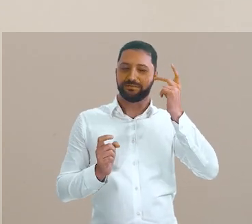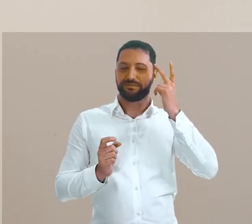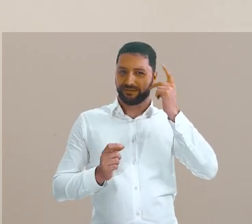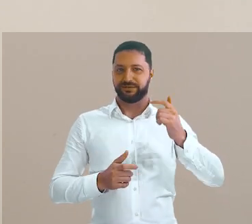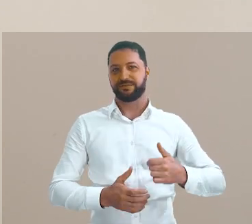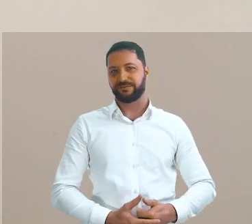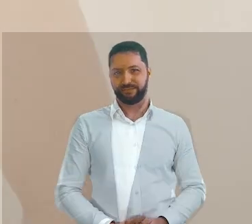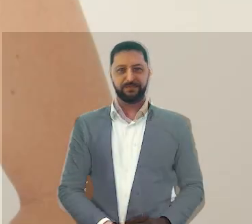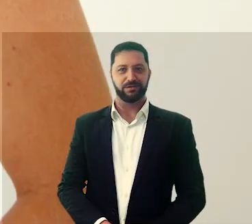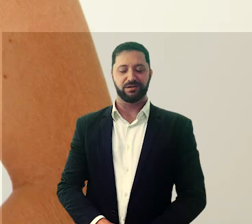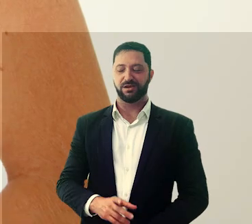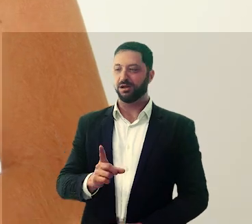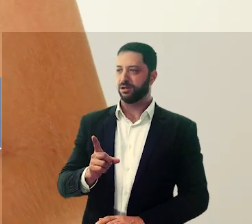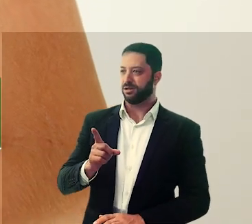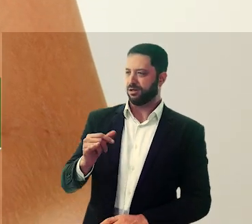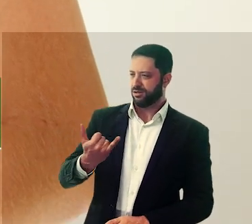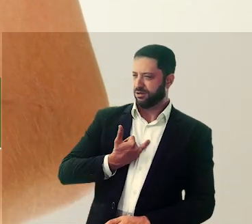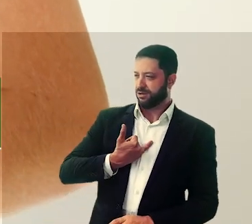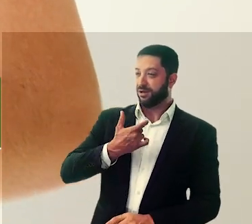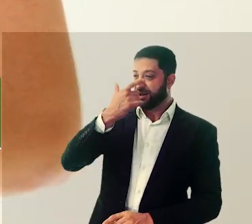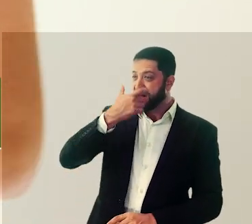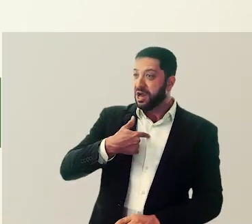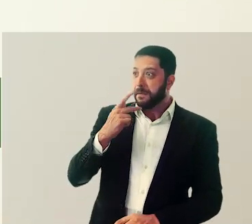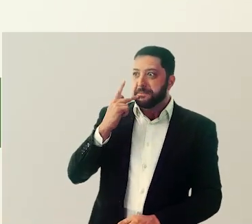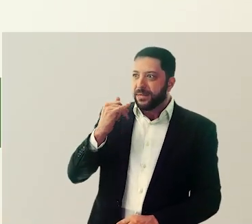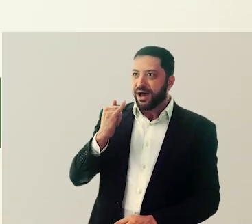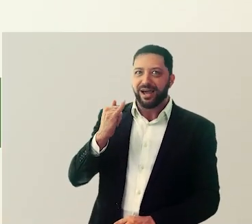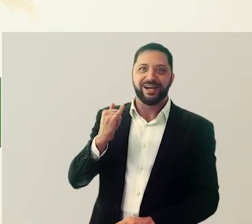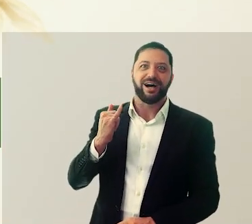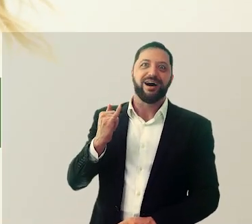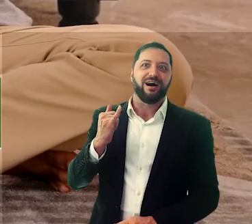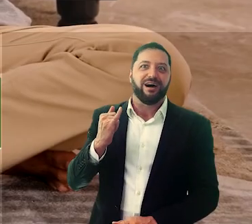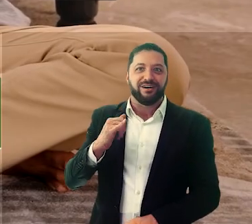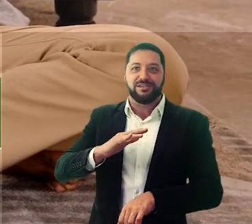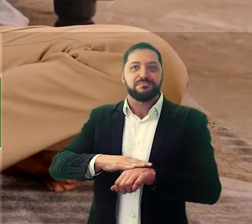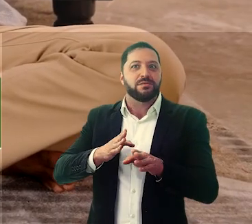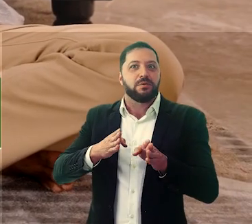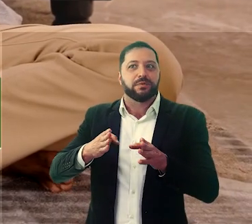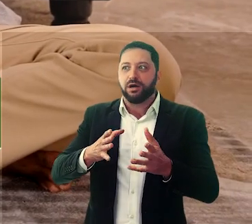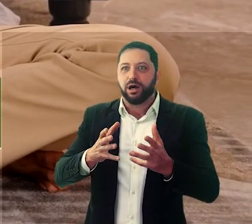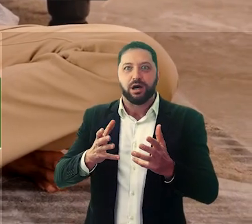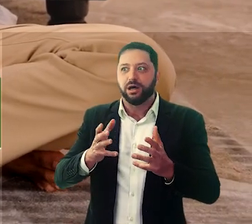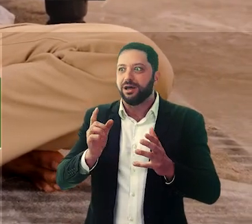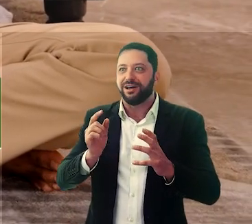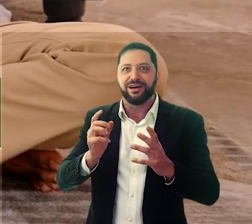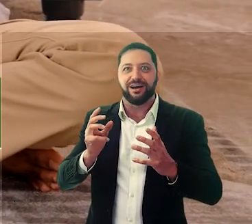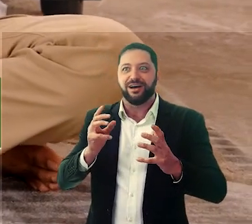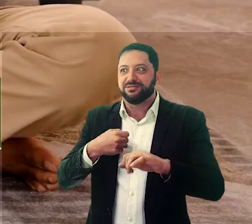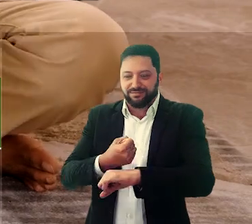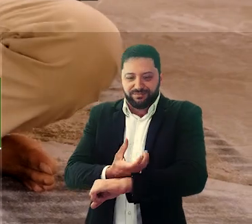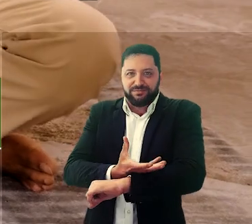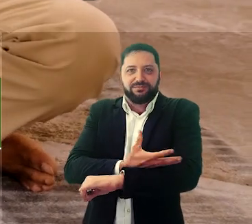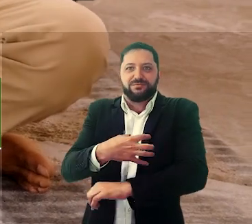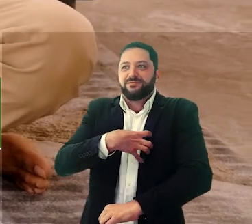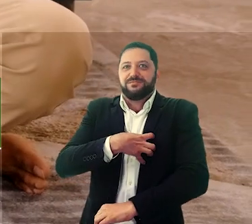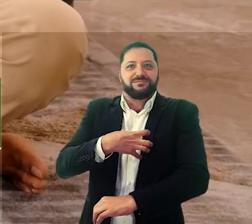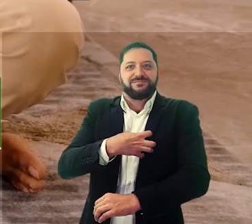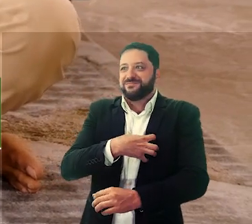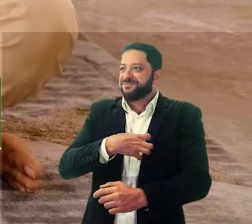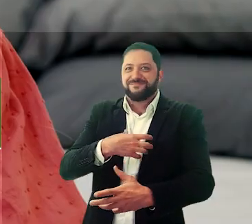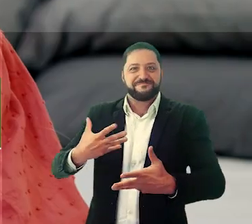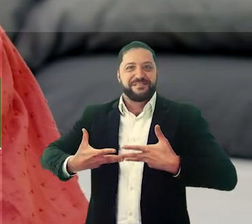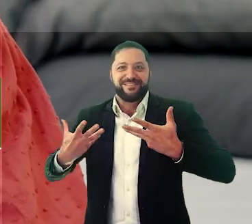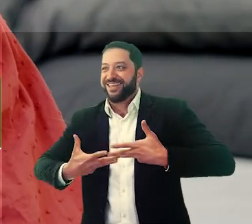pais pela primeira vez, né? Receber a notícia de que você vai ser pai é um momento que gera uma mistura intensa de